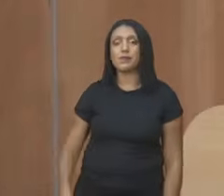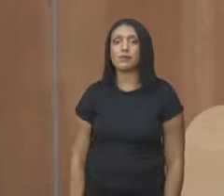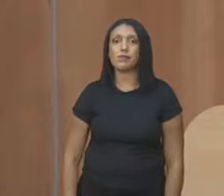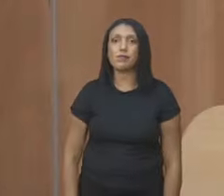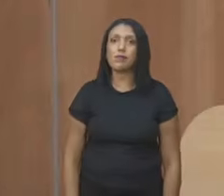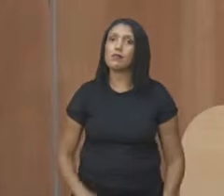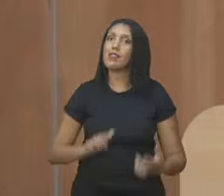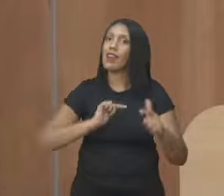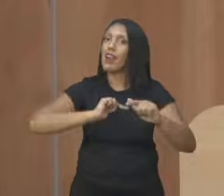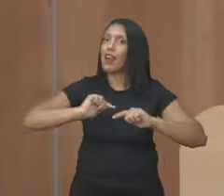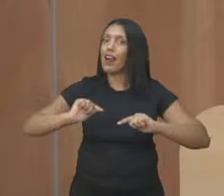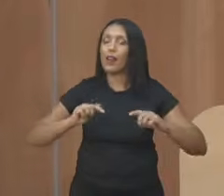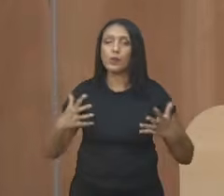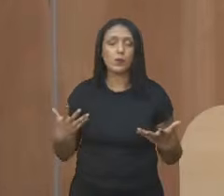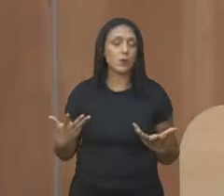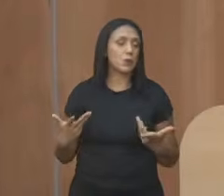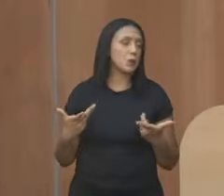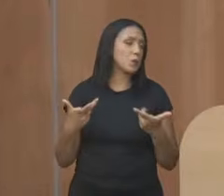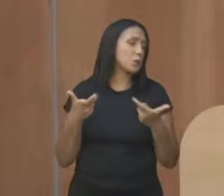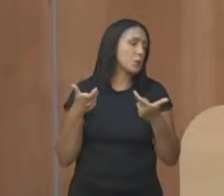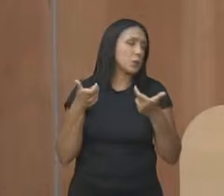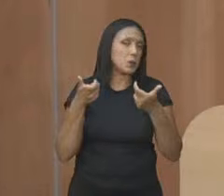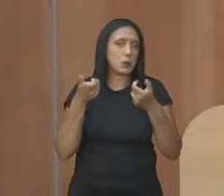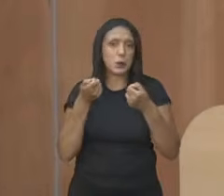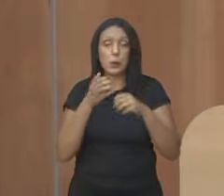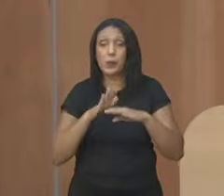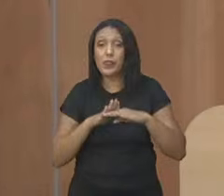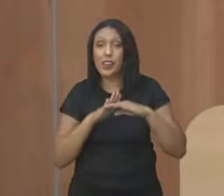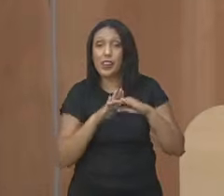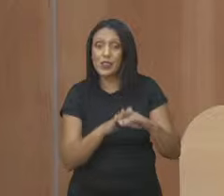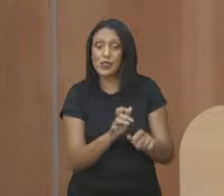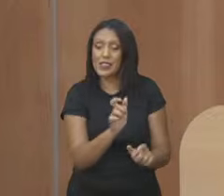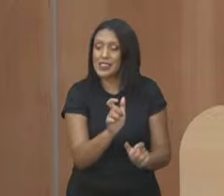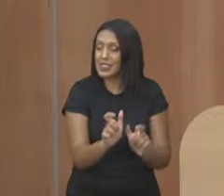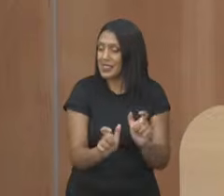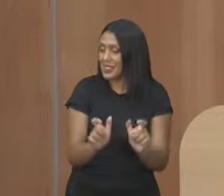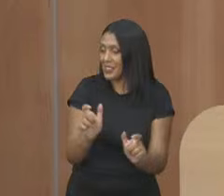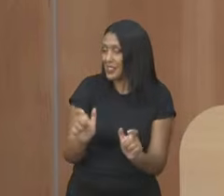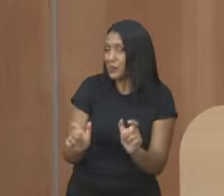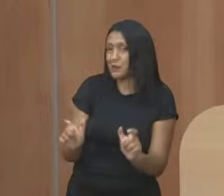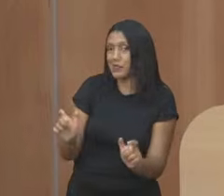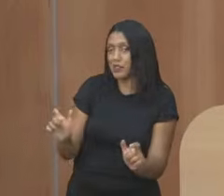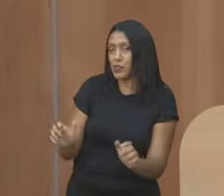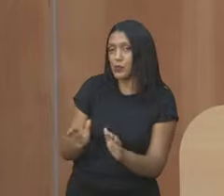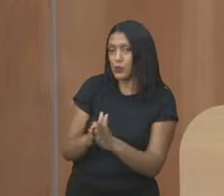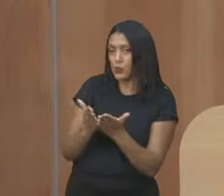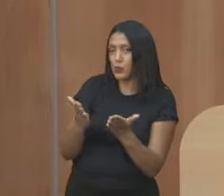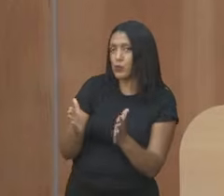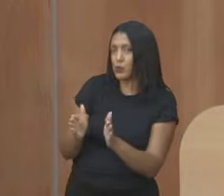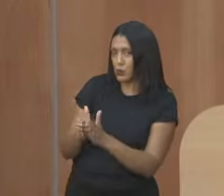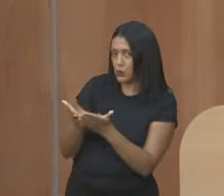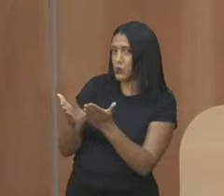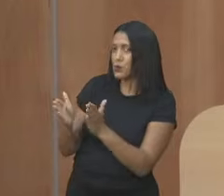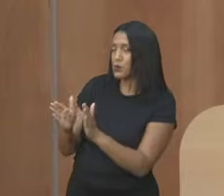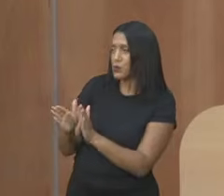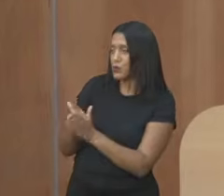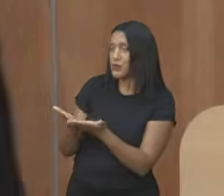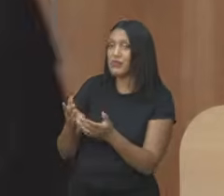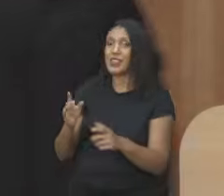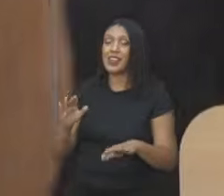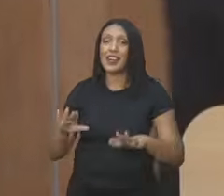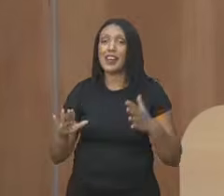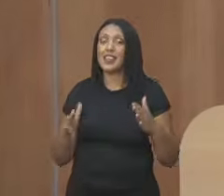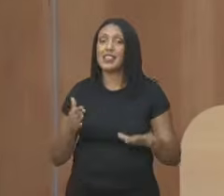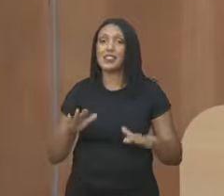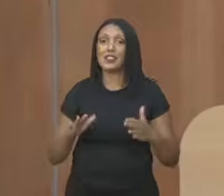excelente na nossa cidade, um trabalho de recuperar pessoas que muitas vezes acham que a vida já não vale mais nada, pessoas